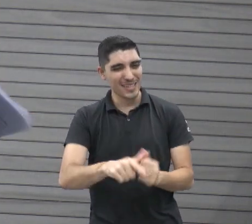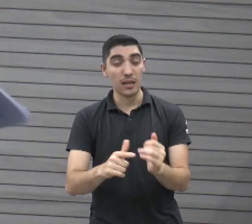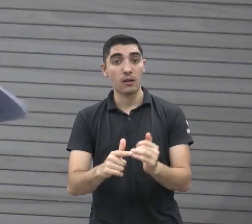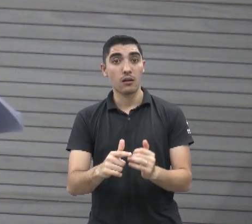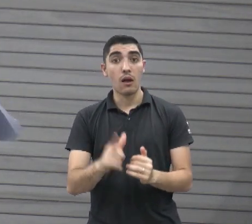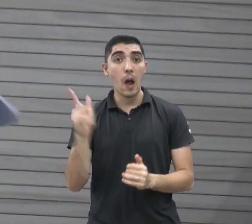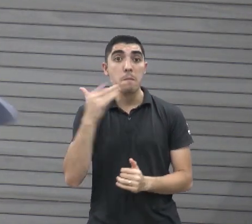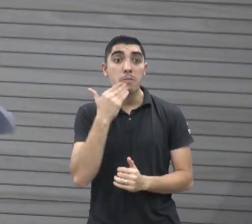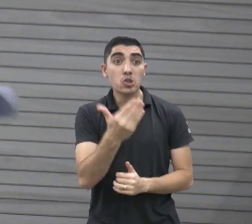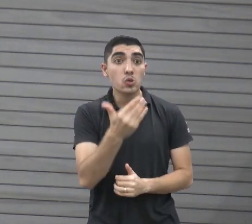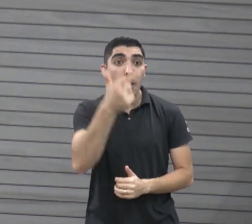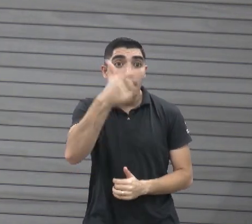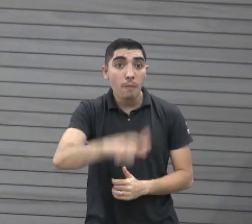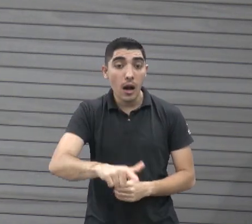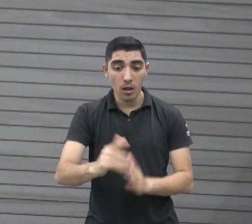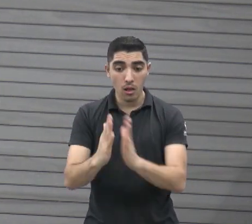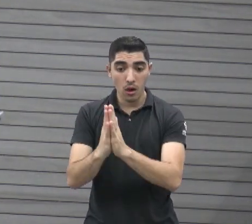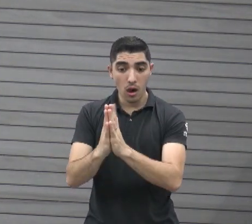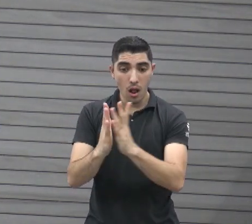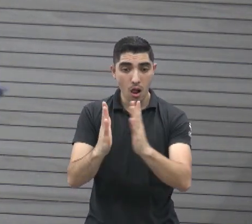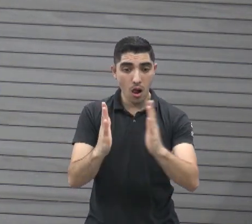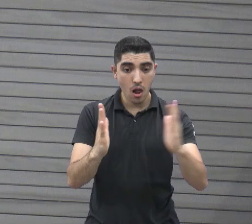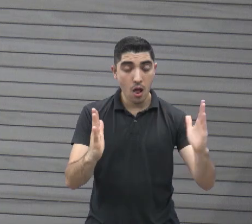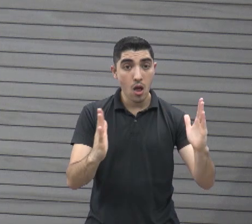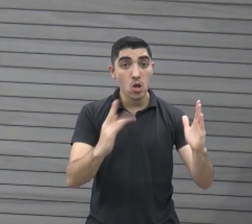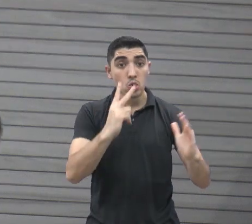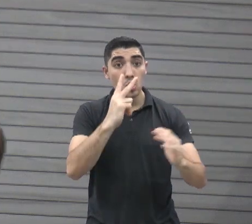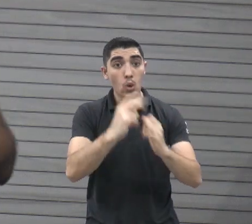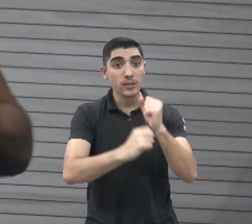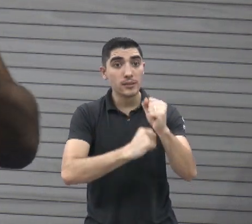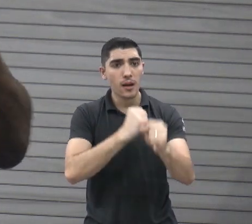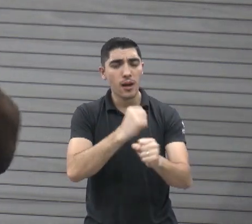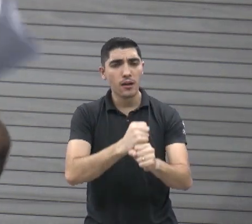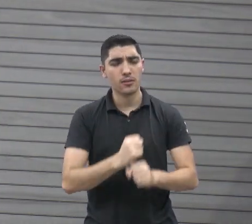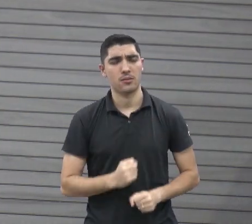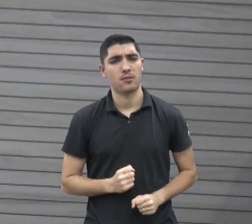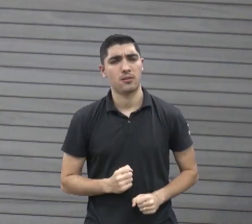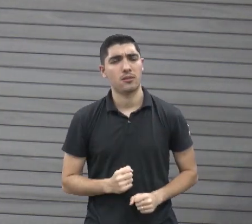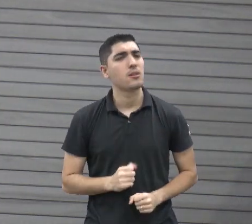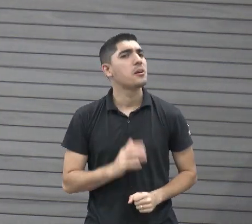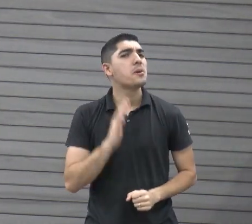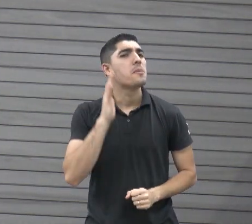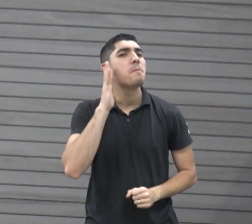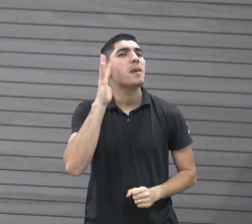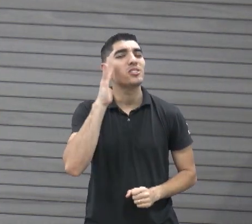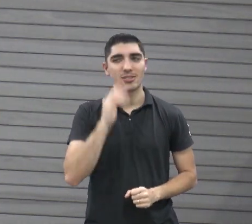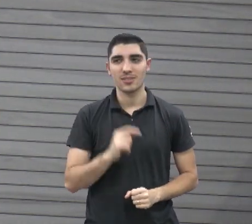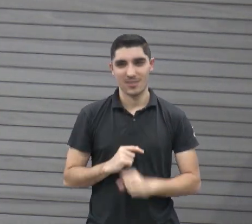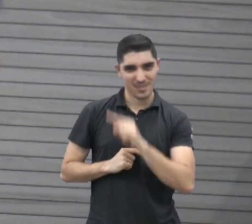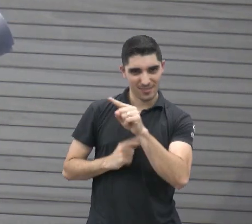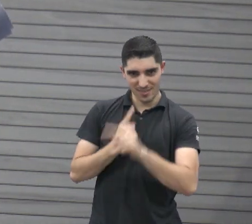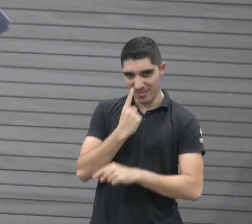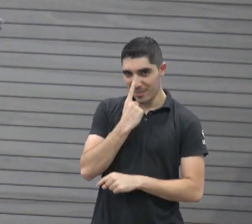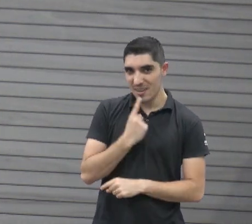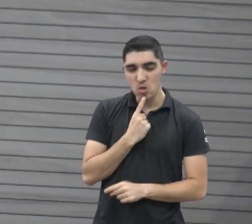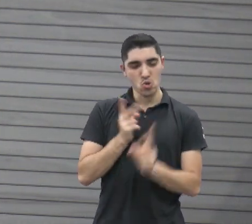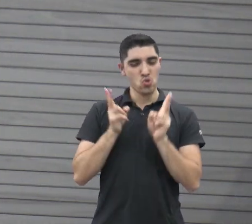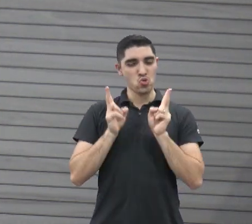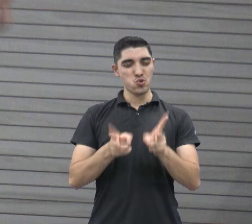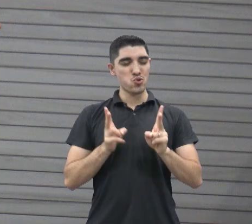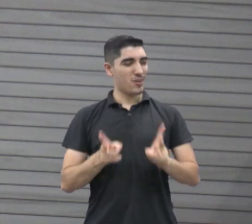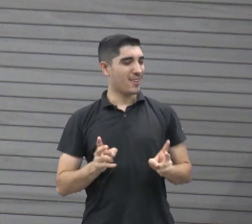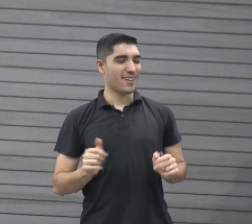2 anos. Imagina só se o prefeito continua nessa fantasia que ele está.